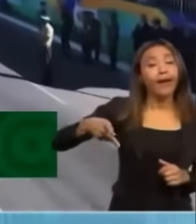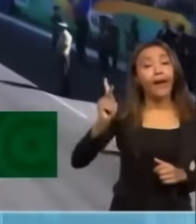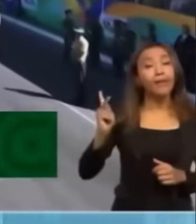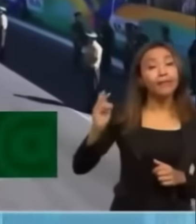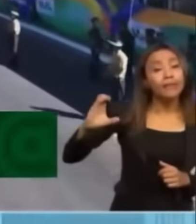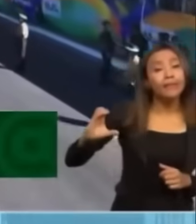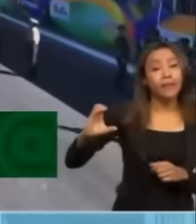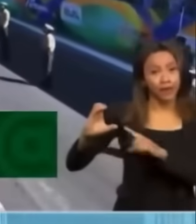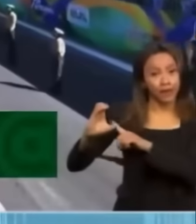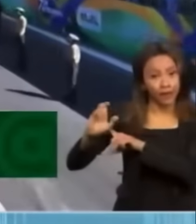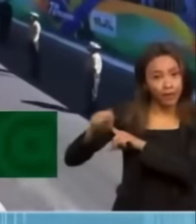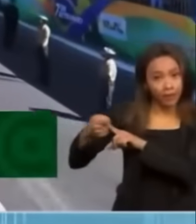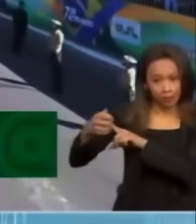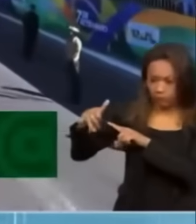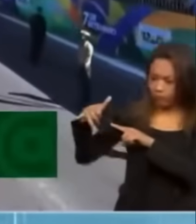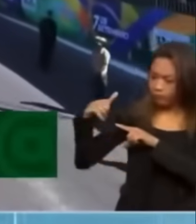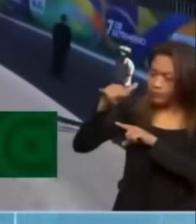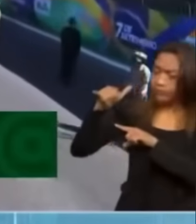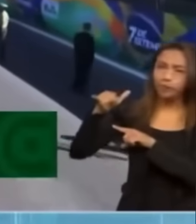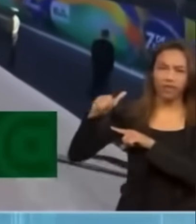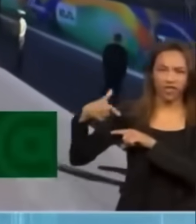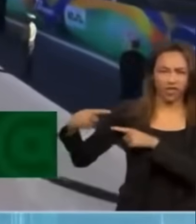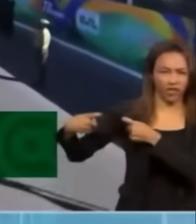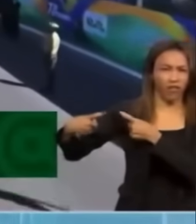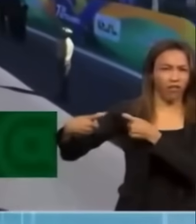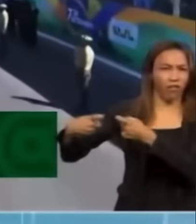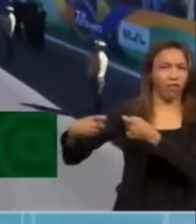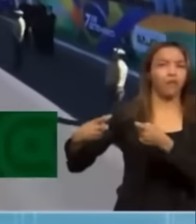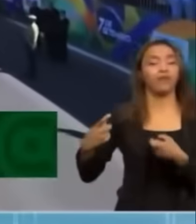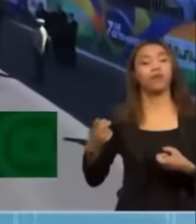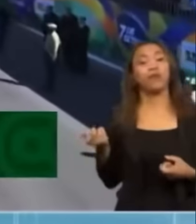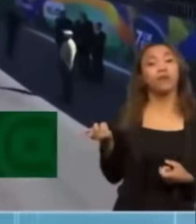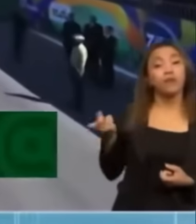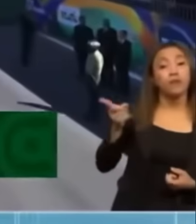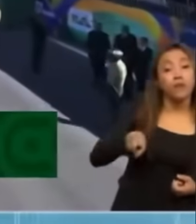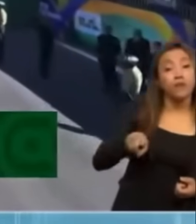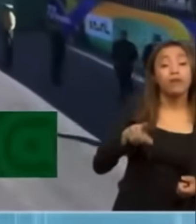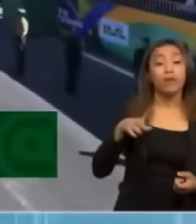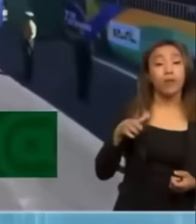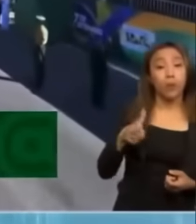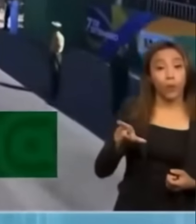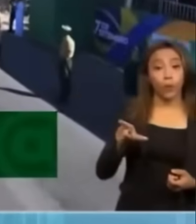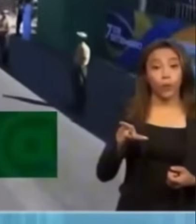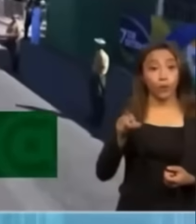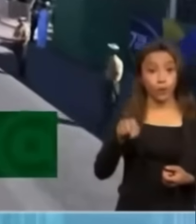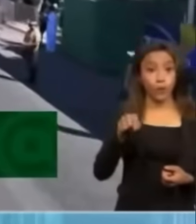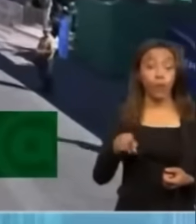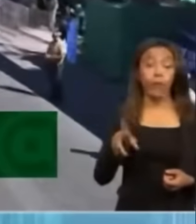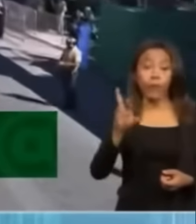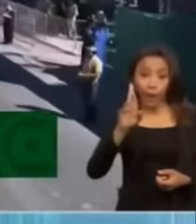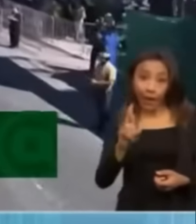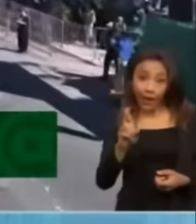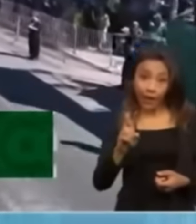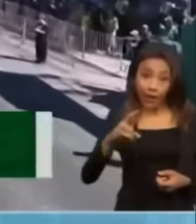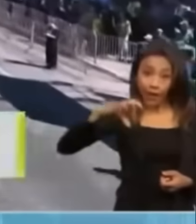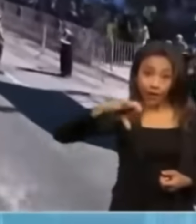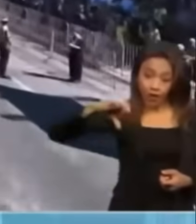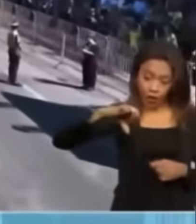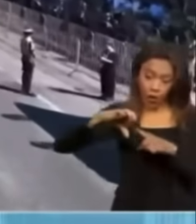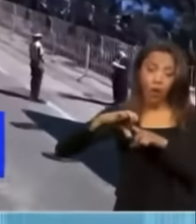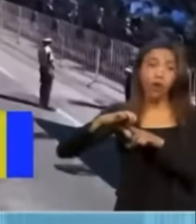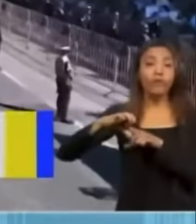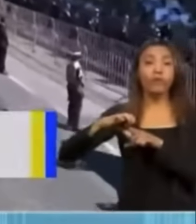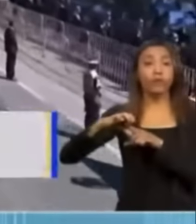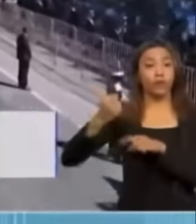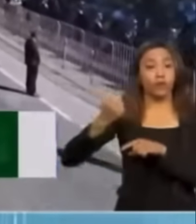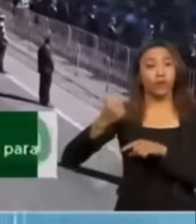institucional. Agora, de fato, você precisa convidar, o povo precisa voltar a participar do 7 de setembro. Aí até a gente vê uma